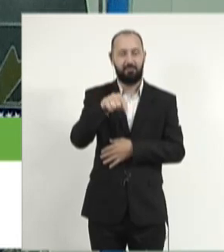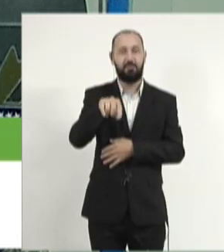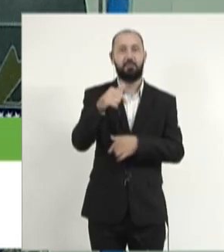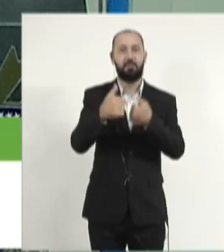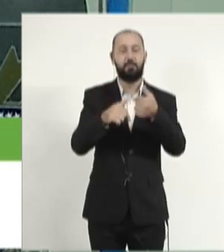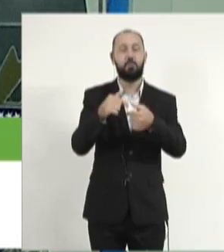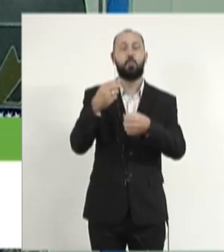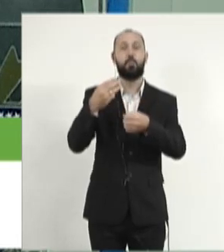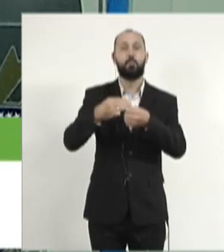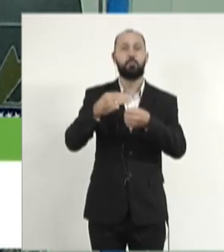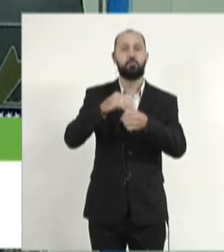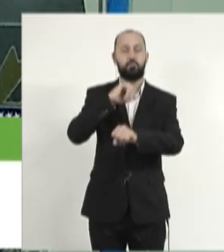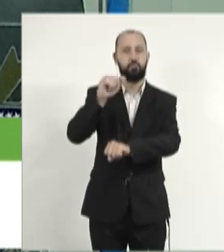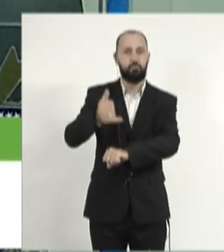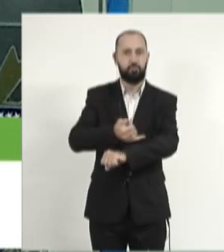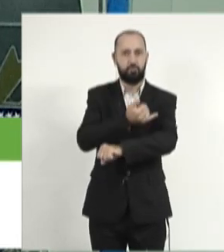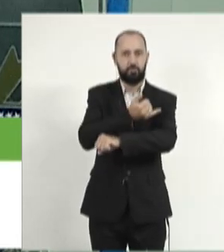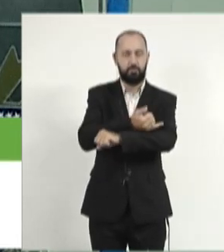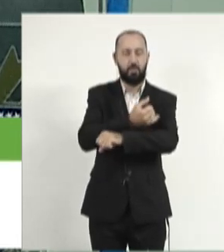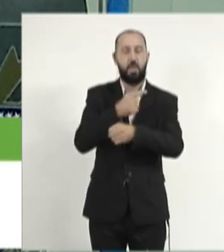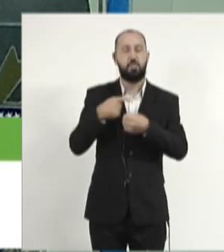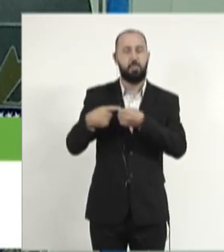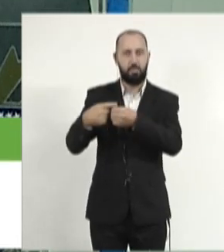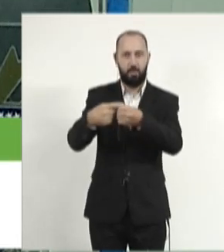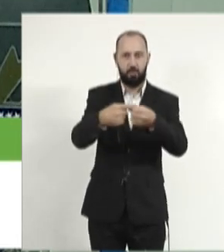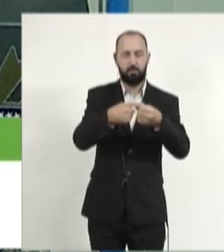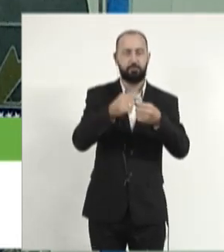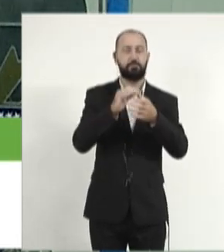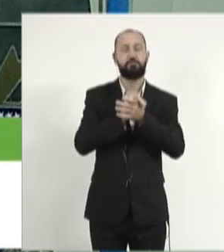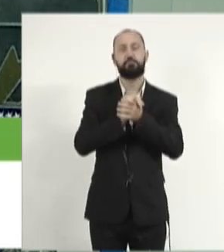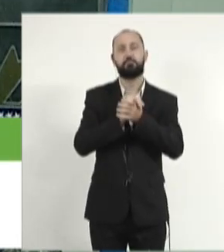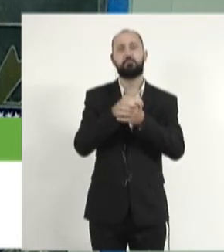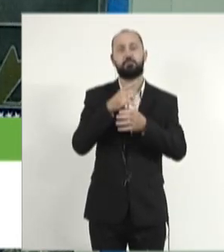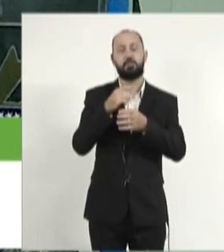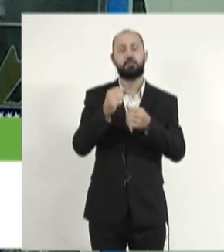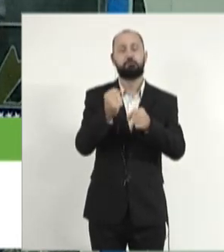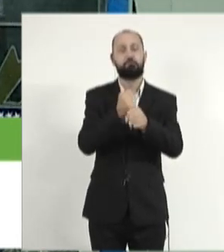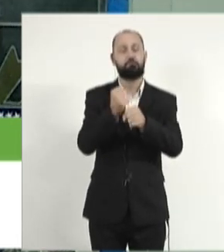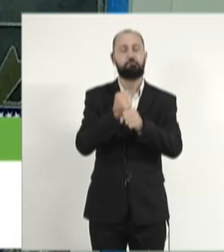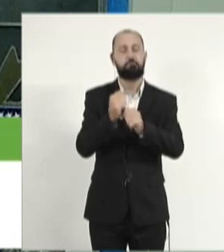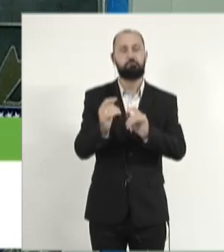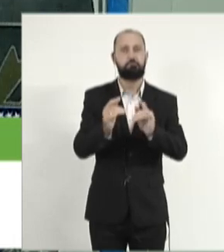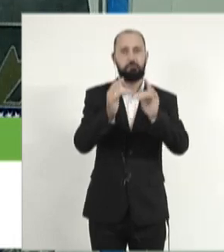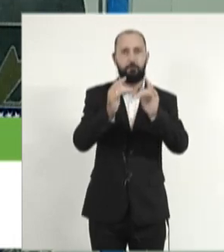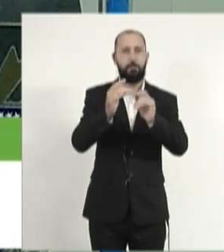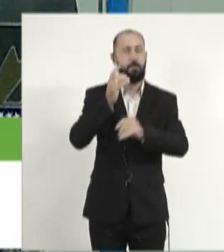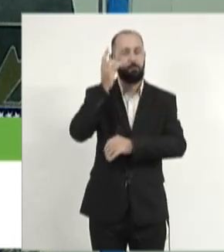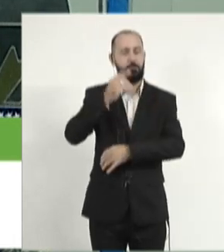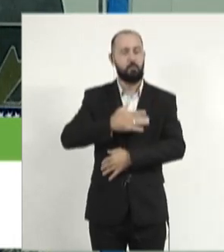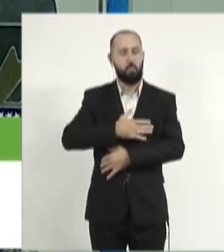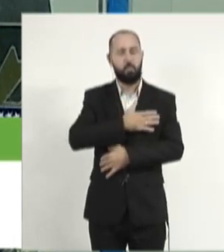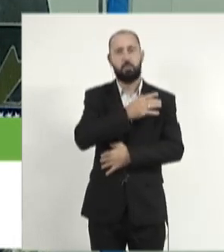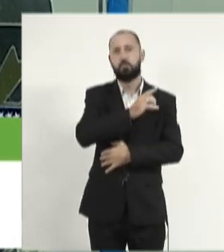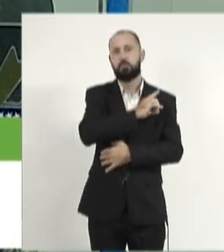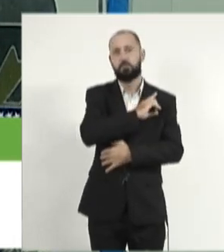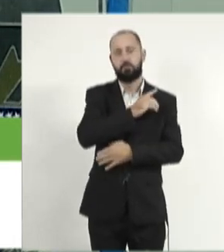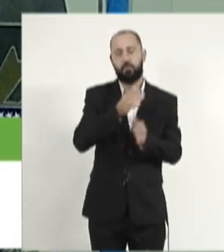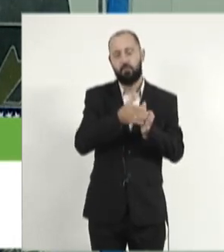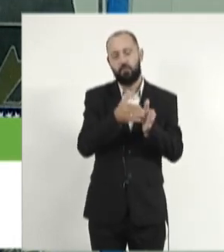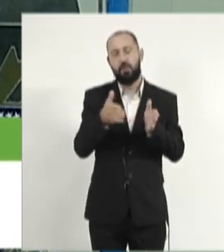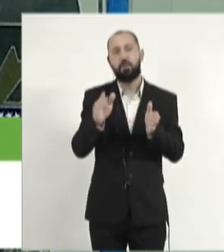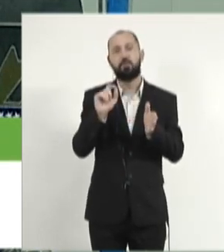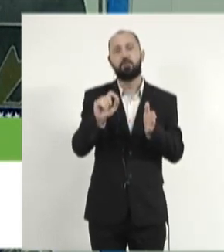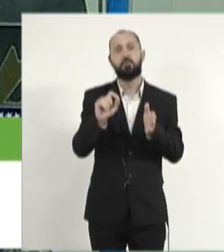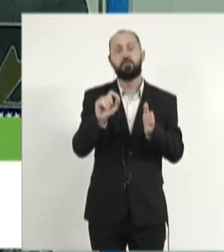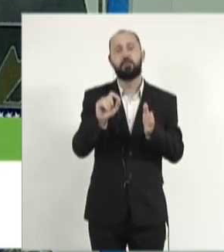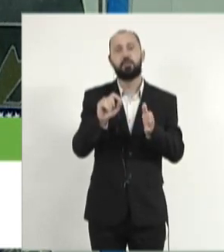atua lá no município de Jardim, interior do nosso estado, ele está passando por reformas. O deputado Coronel Davi hoje disse durante a sessão